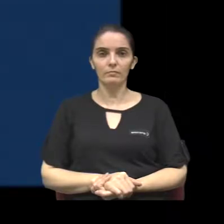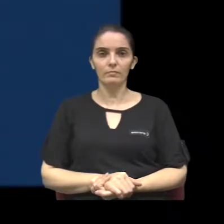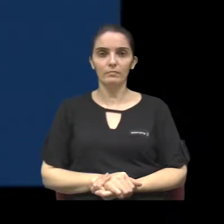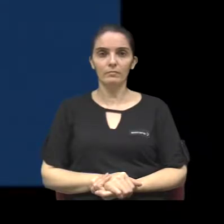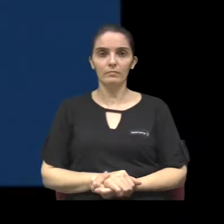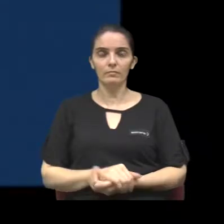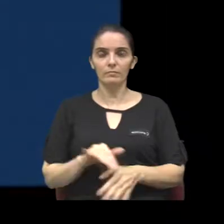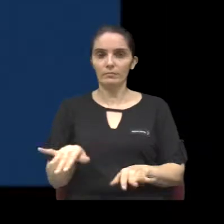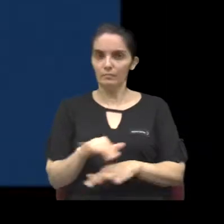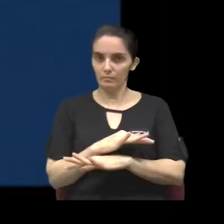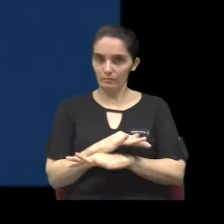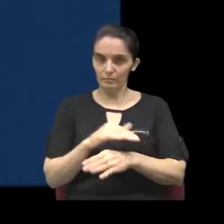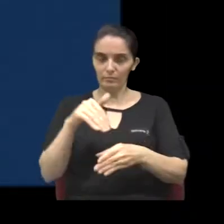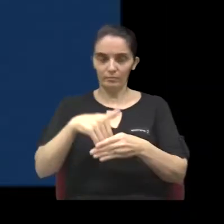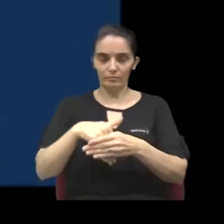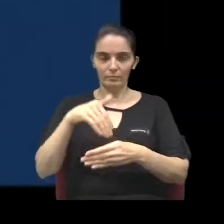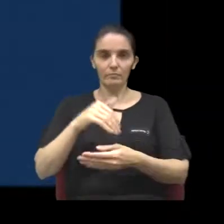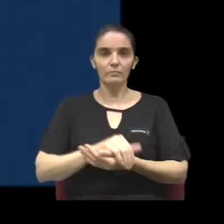Está encerrada a votação.